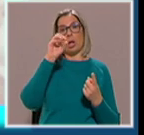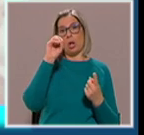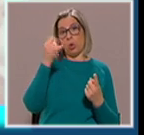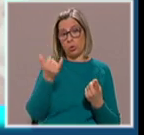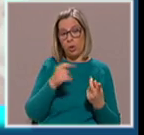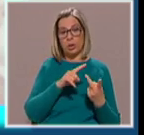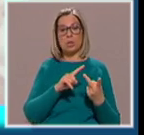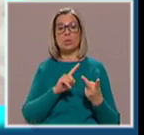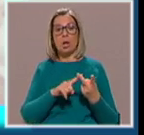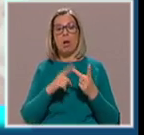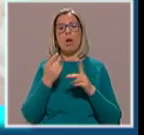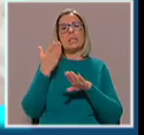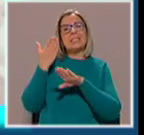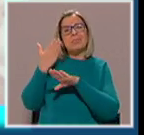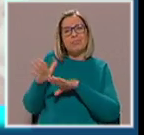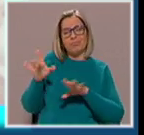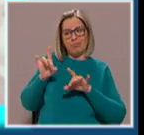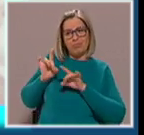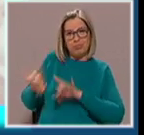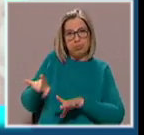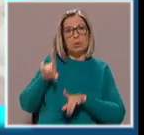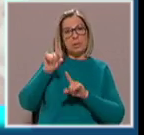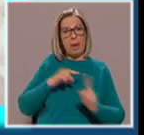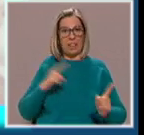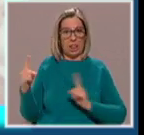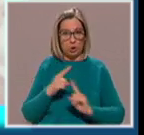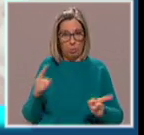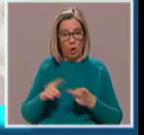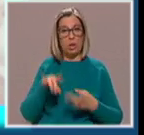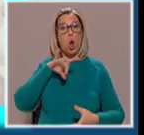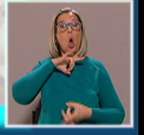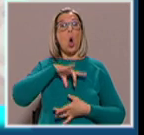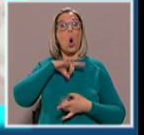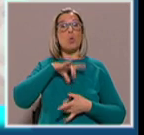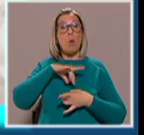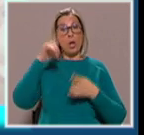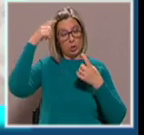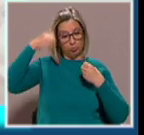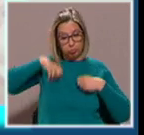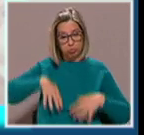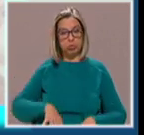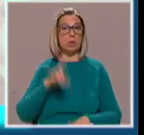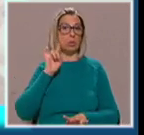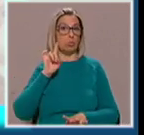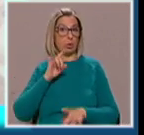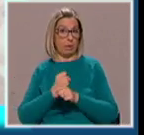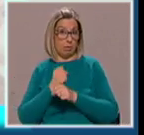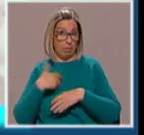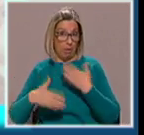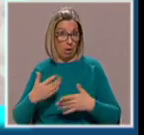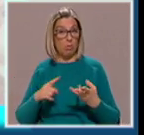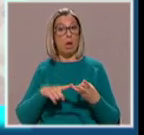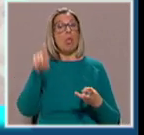do metabolismo celular, do transporte de hormonas, responsáveis pelo controlo de algumas atividades celulares, da defesa do